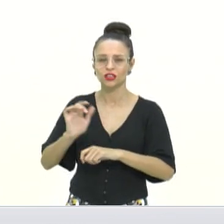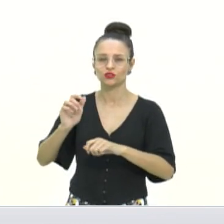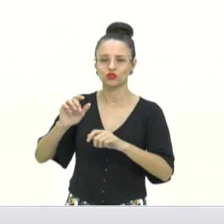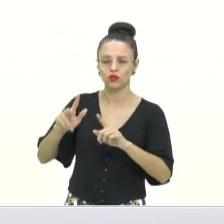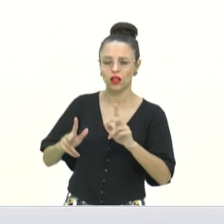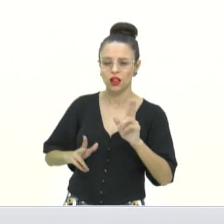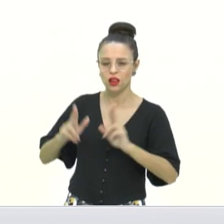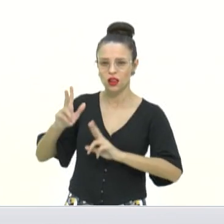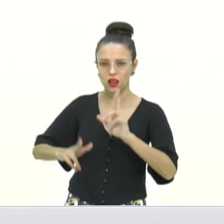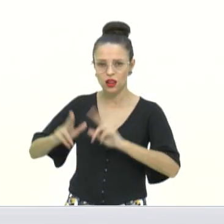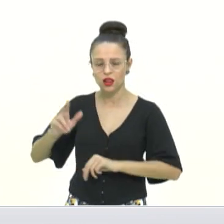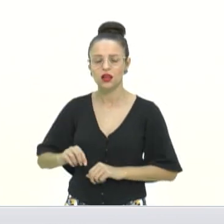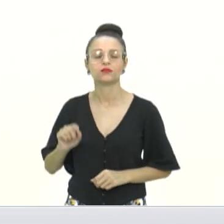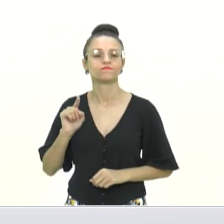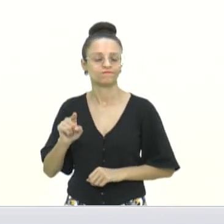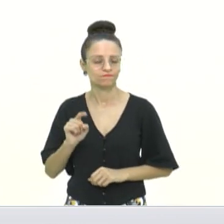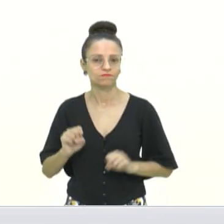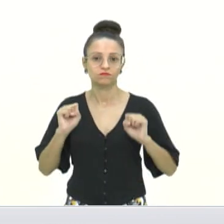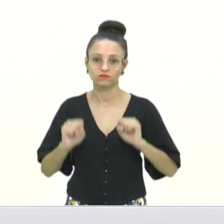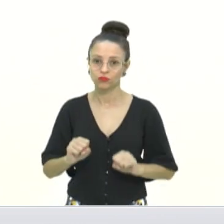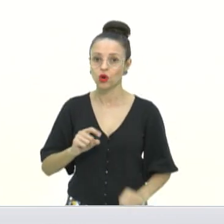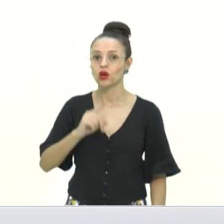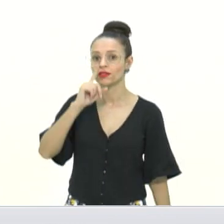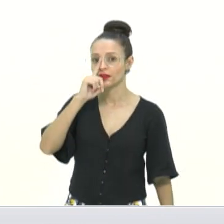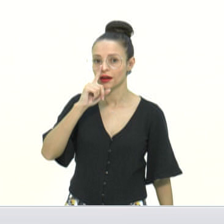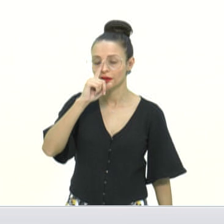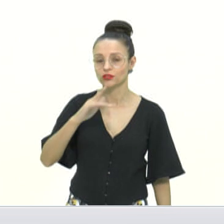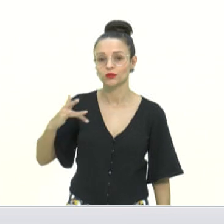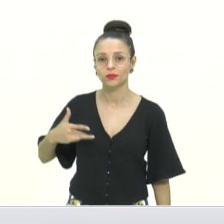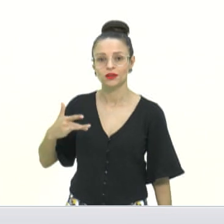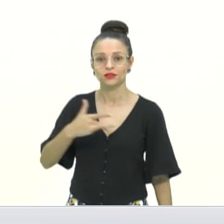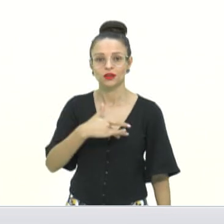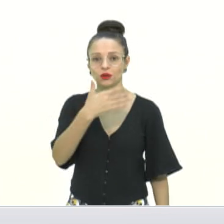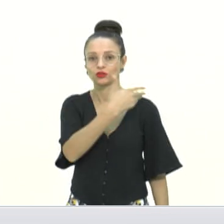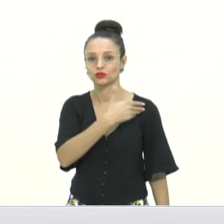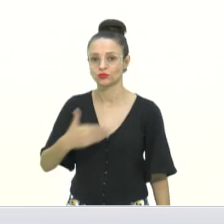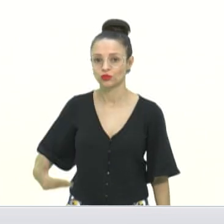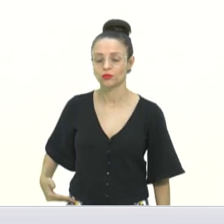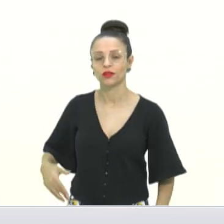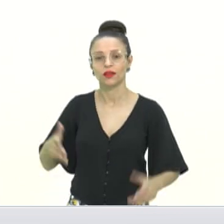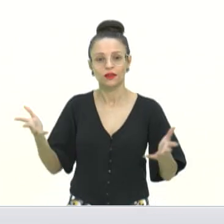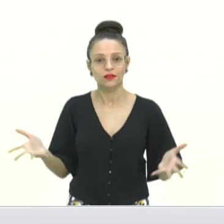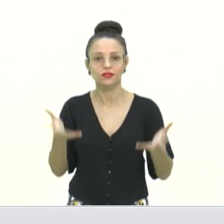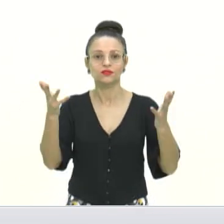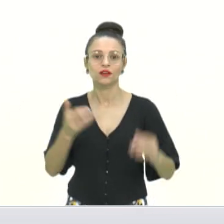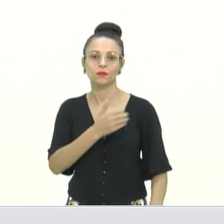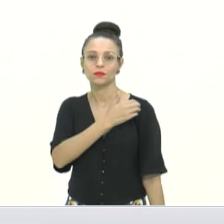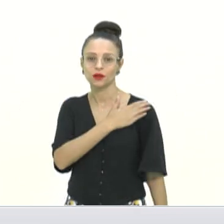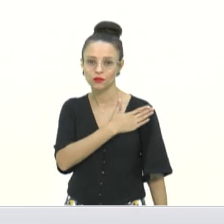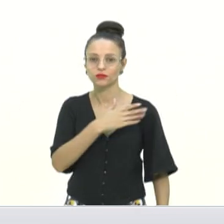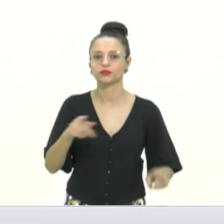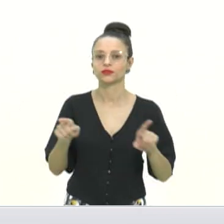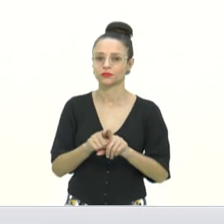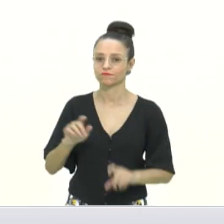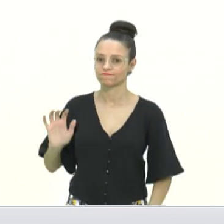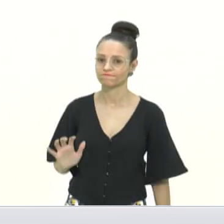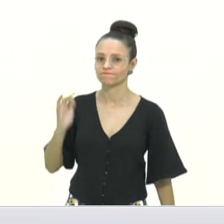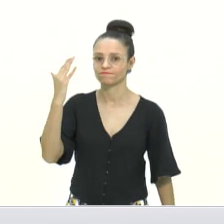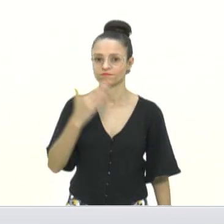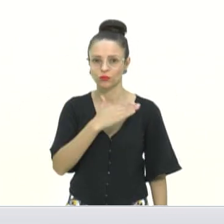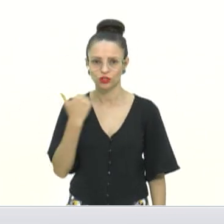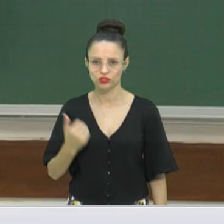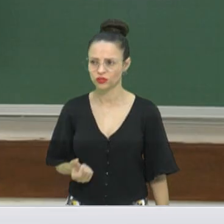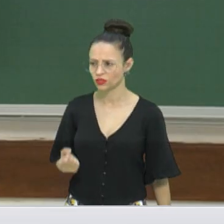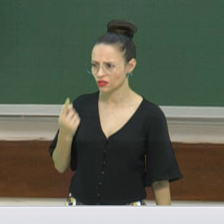duvidosas pode trazer riscos para a saúde pública, incentivar o preconceito e resultar em mortes.